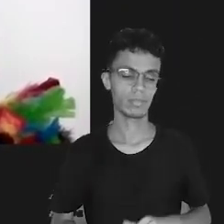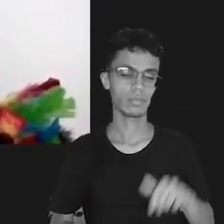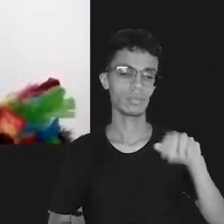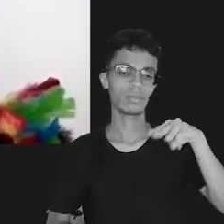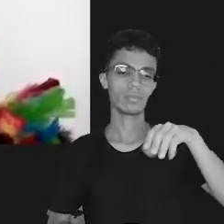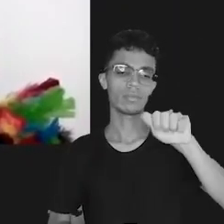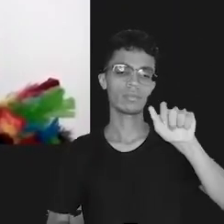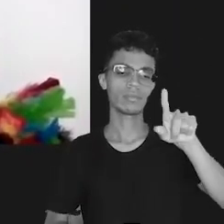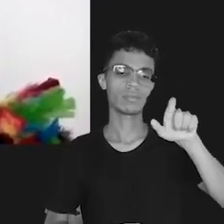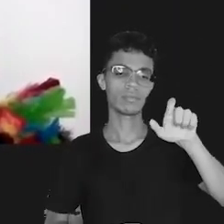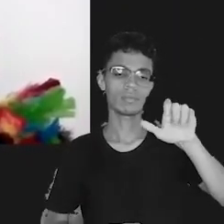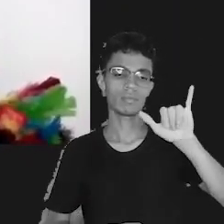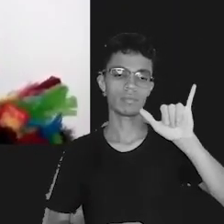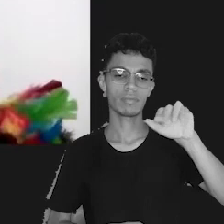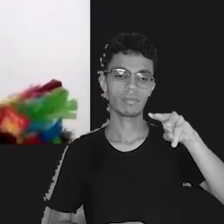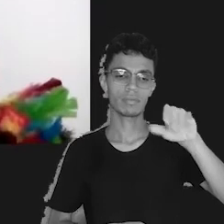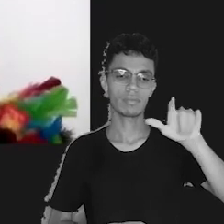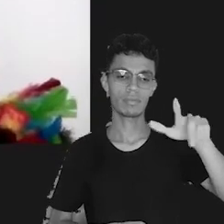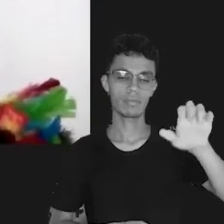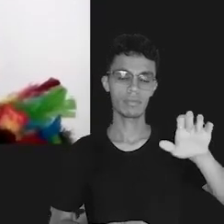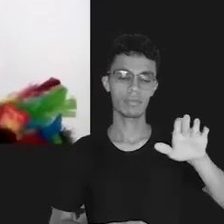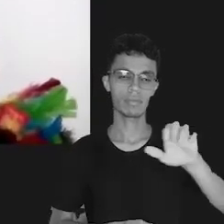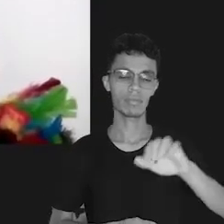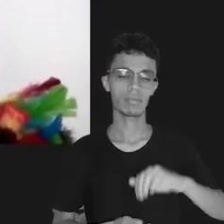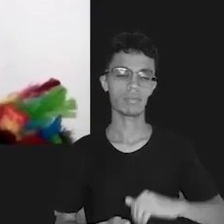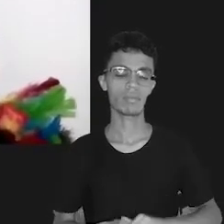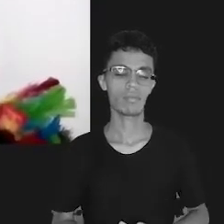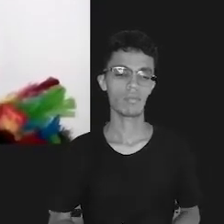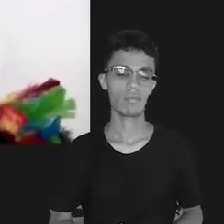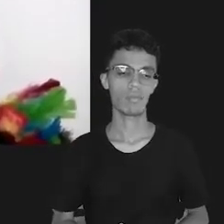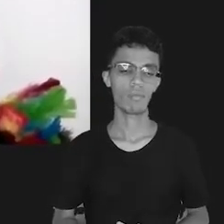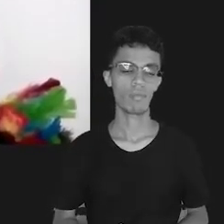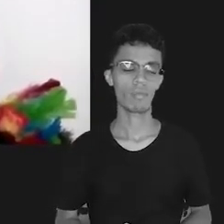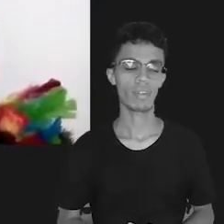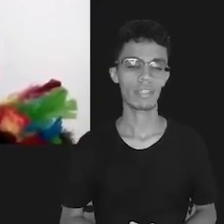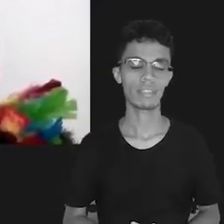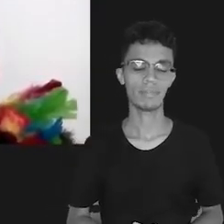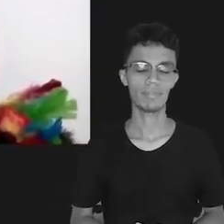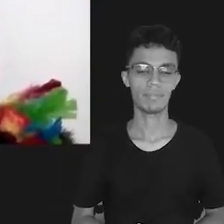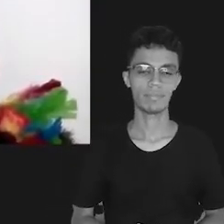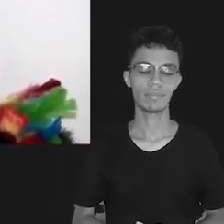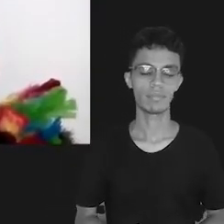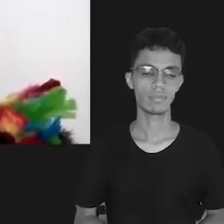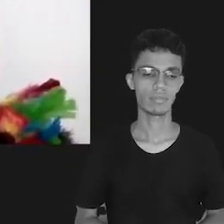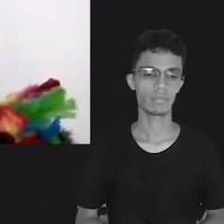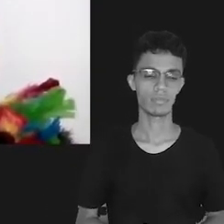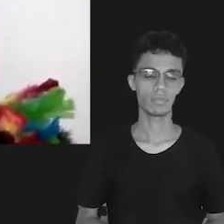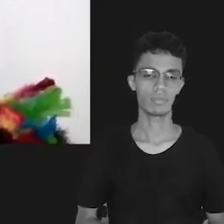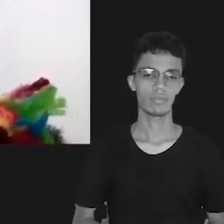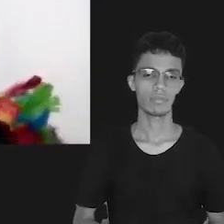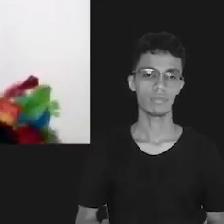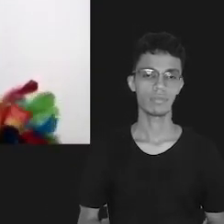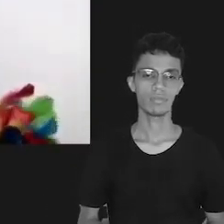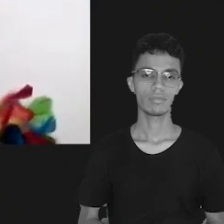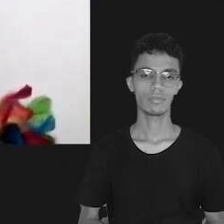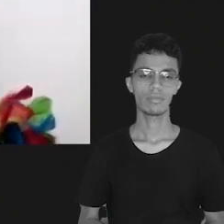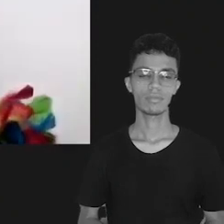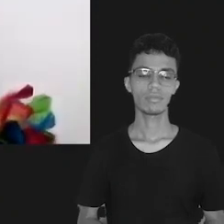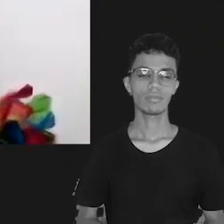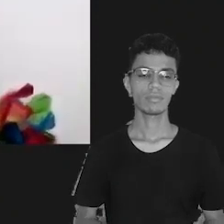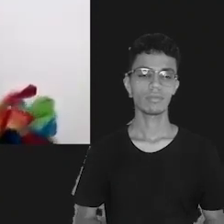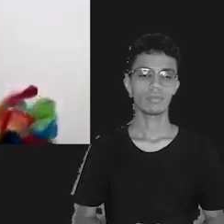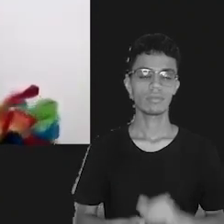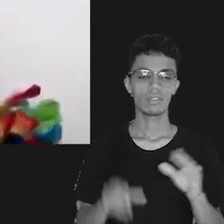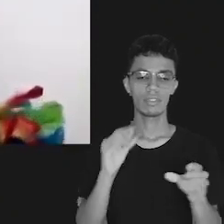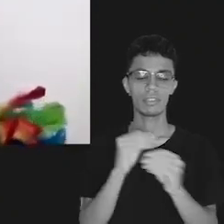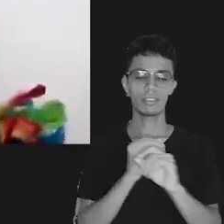Maximilian Kolbe. Pois é. Bom, gente... Uma coisa que eu queria comentar aí... Desculpa, fala aí, Pedro, que você não falou. Não. Eu só ia